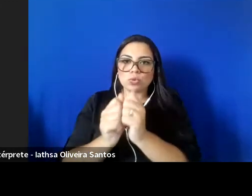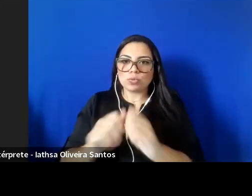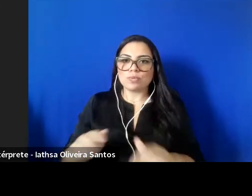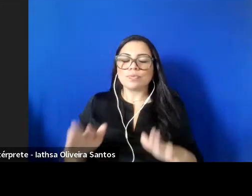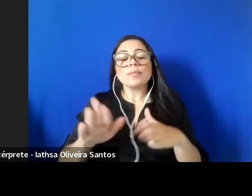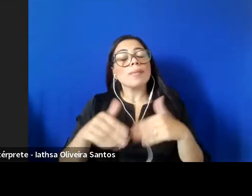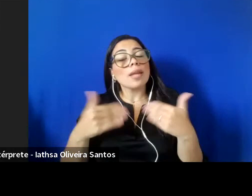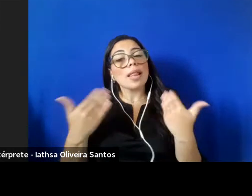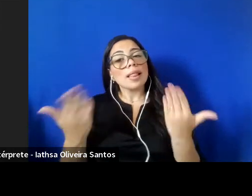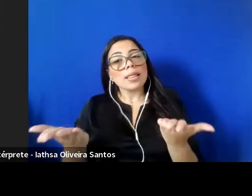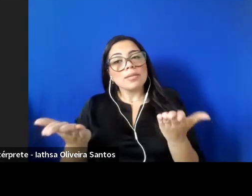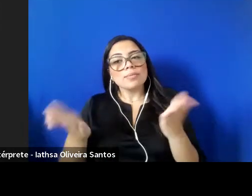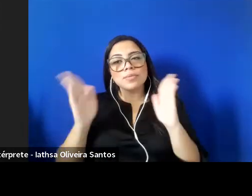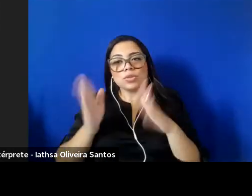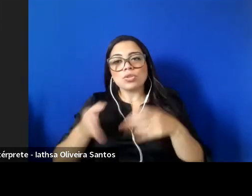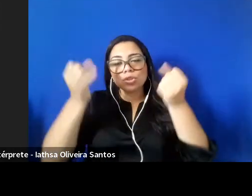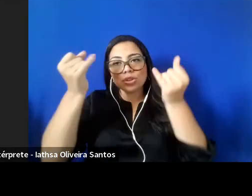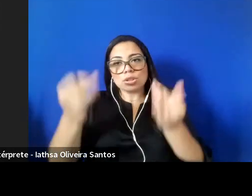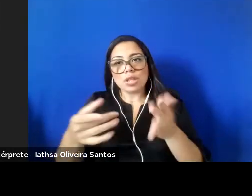esse, como eu disse no início,